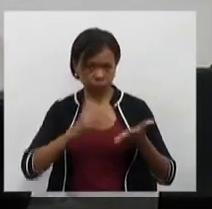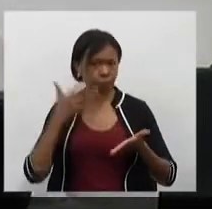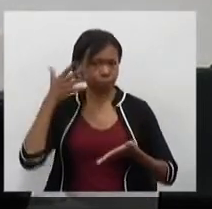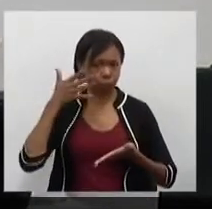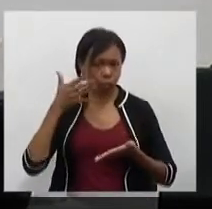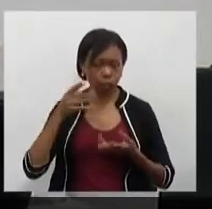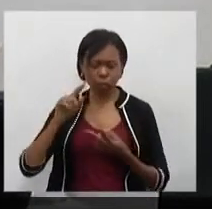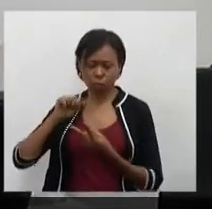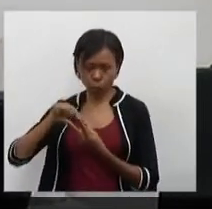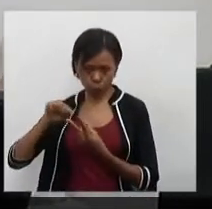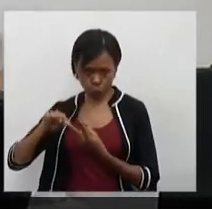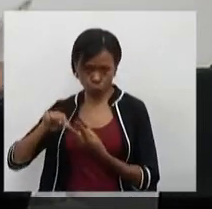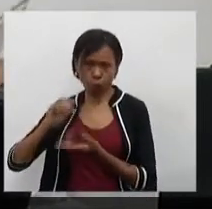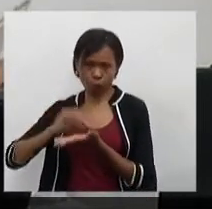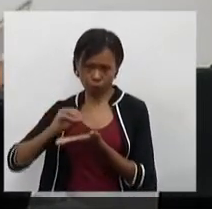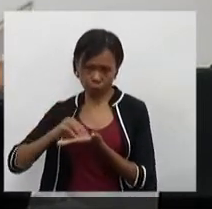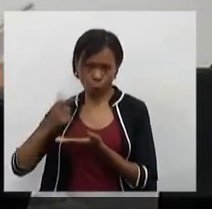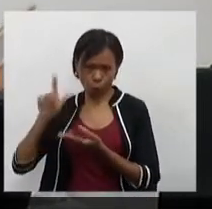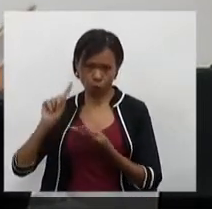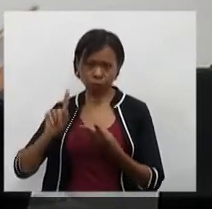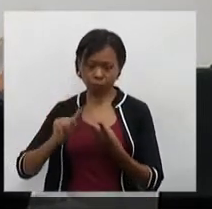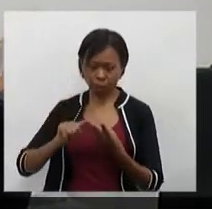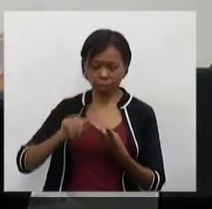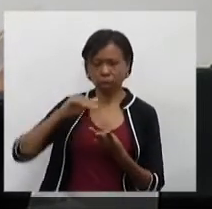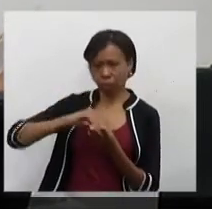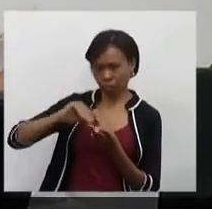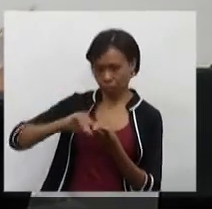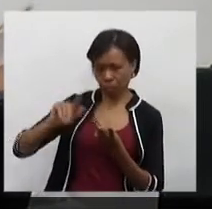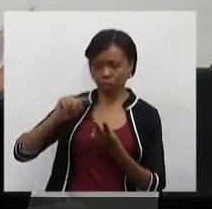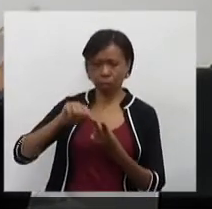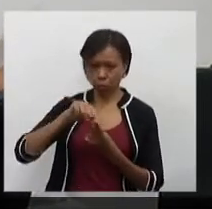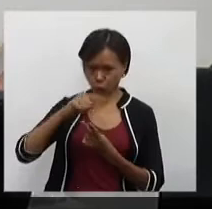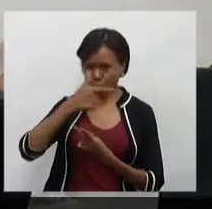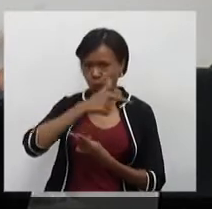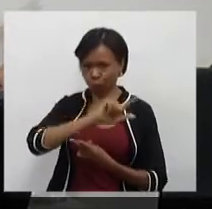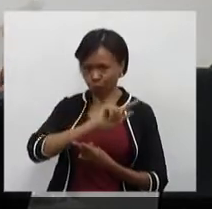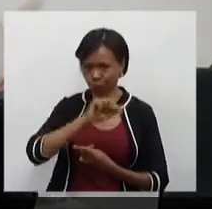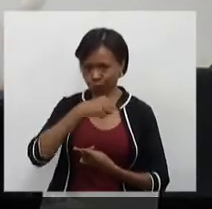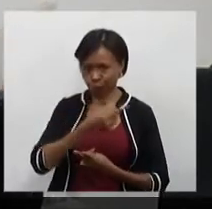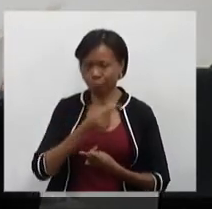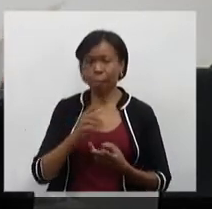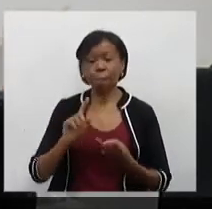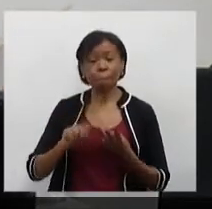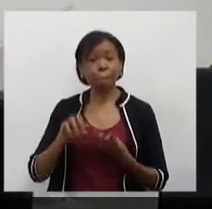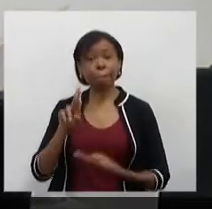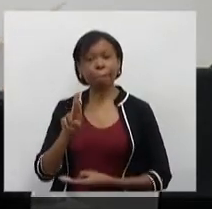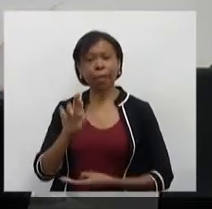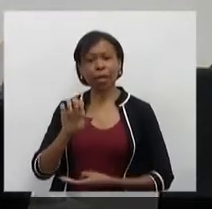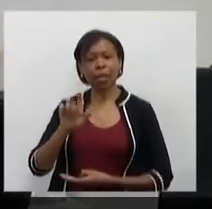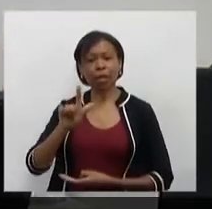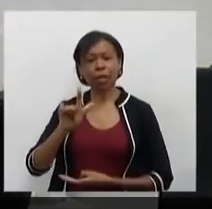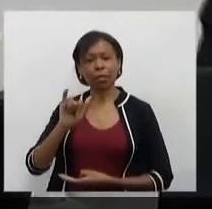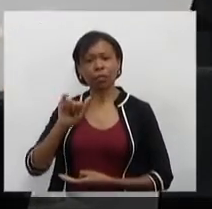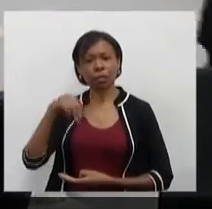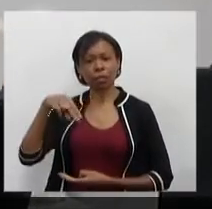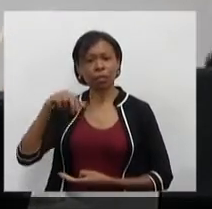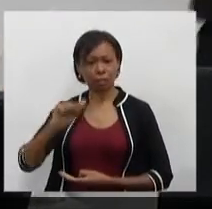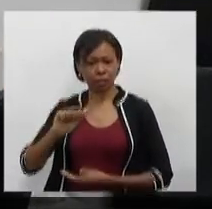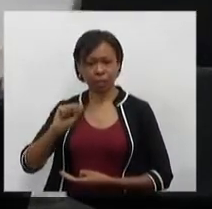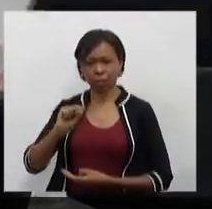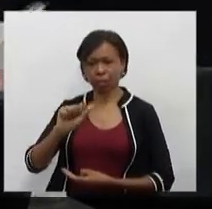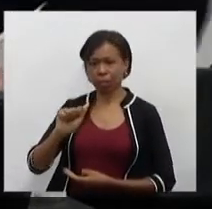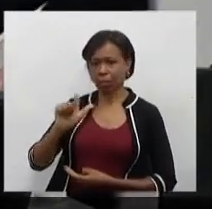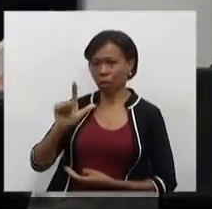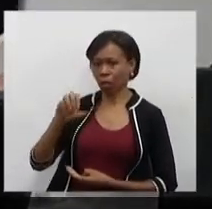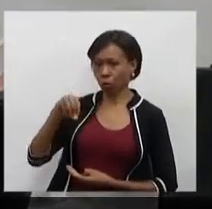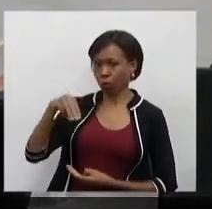últimas pessoas que vão participar. Eu vou passar a palavra aqui para a senhora Regina Salomão. A gente ouviu aqui as instituições, ouvimos aqui